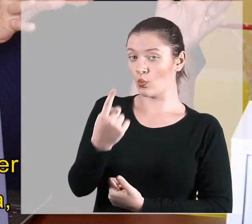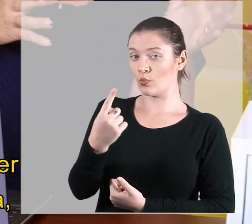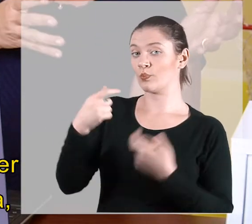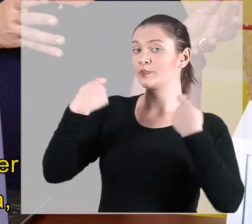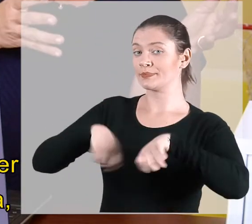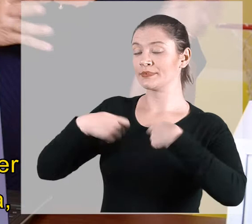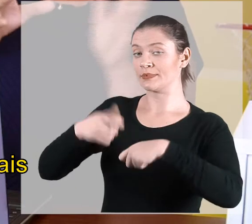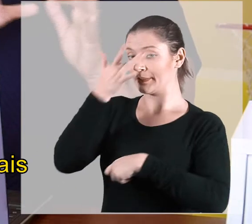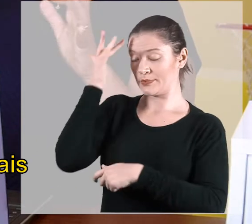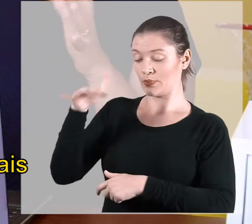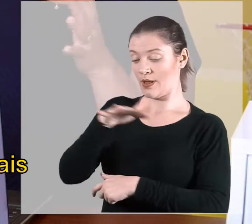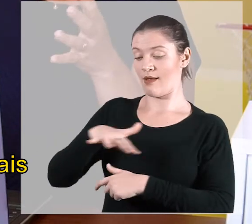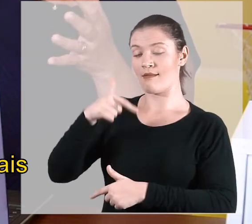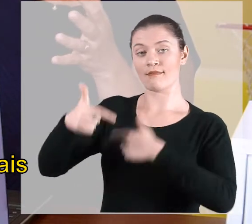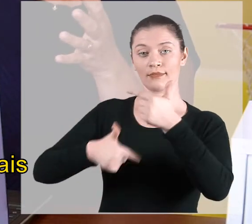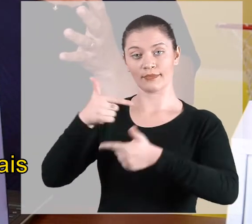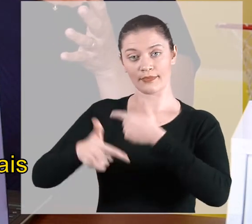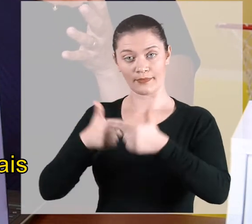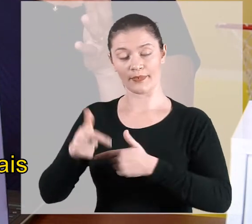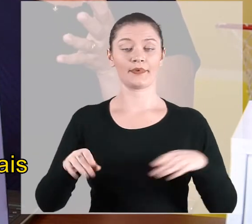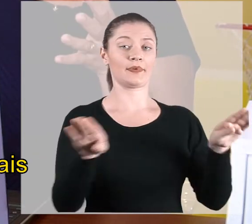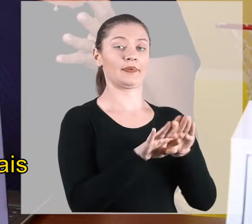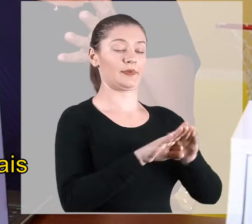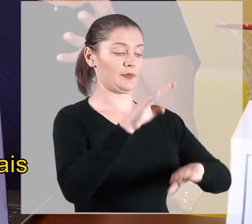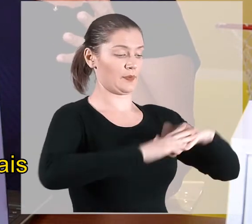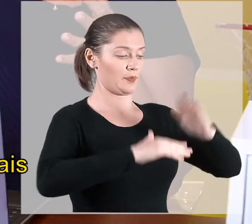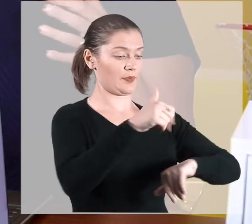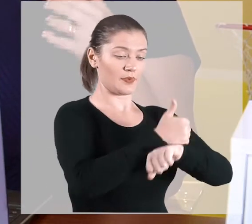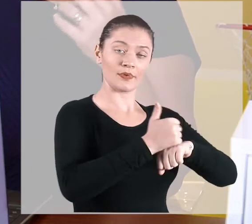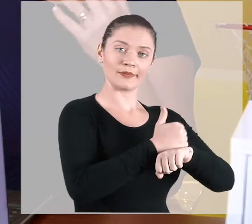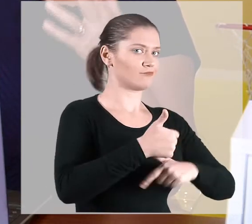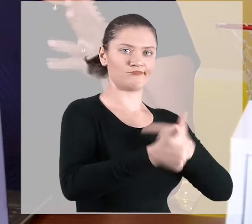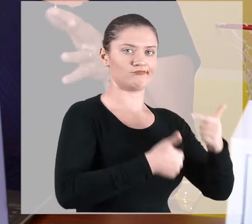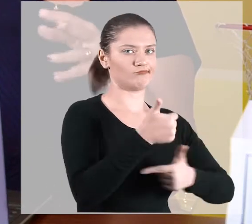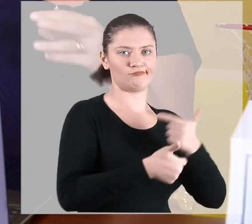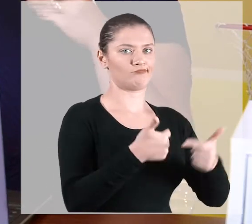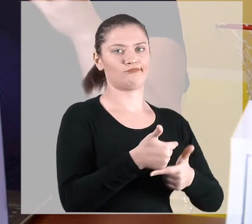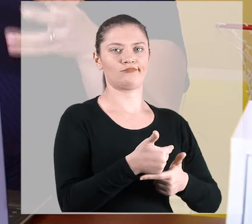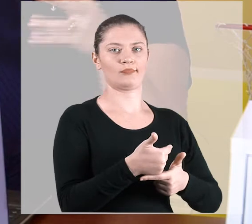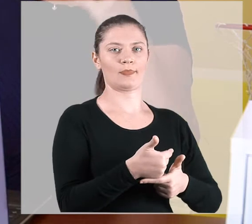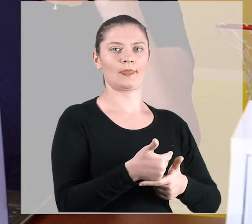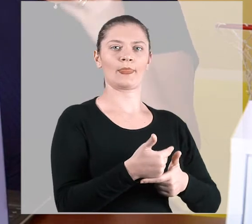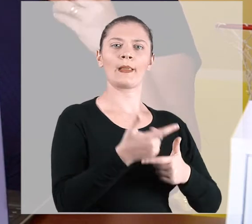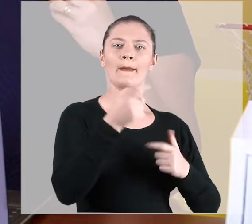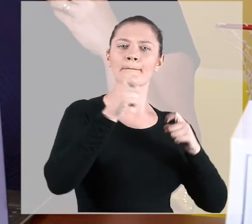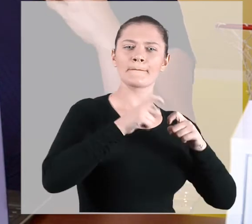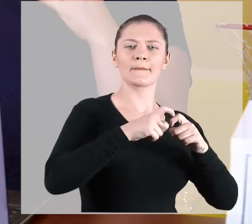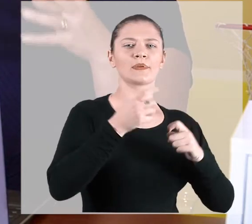pessoas que trabalham na área e a outra parte seriam profissionais que não trabalham na área. Epidemiologistas,